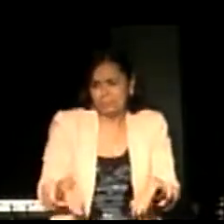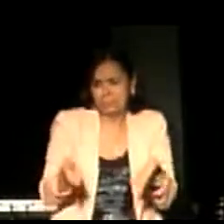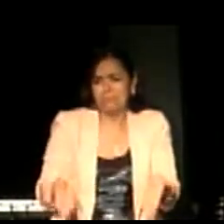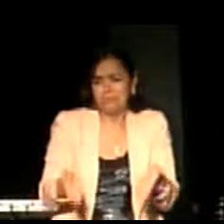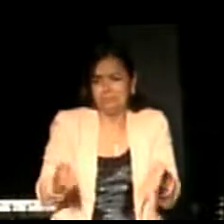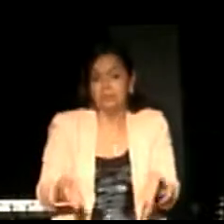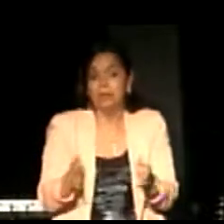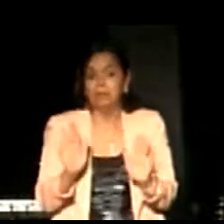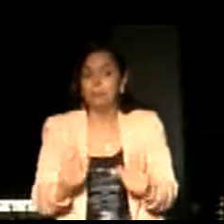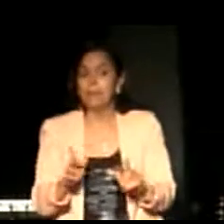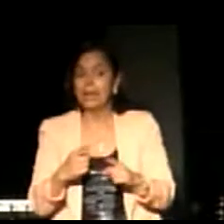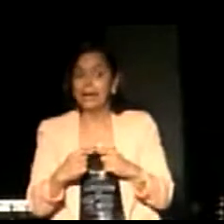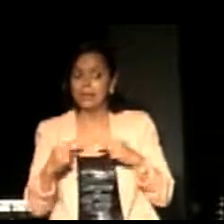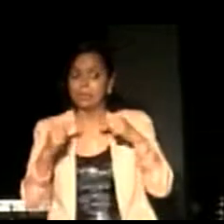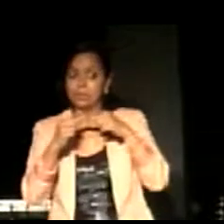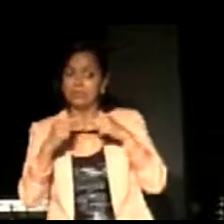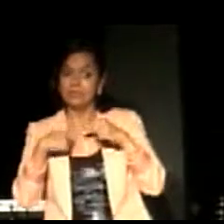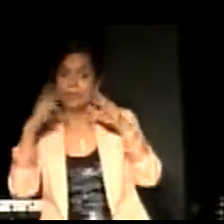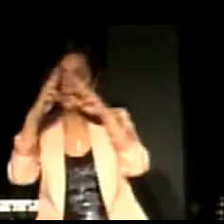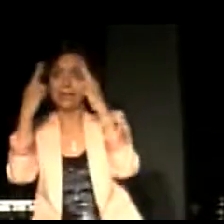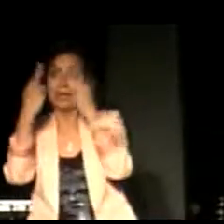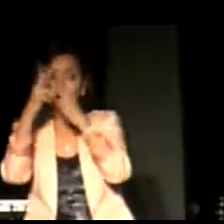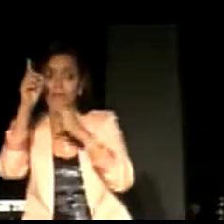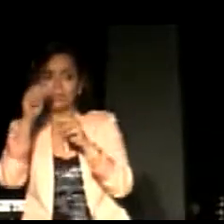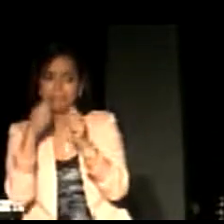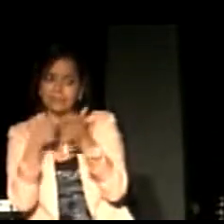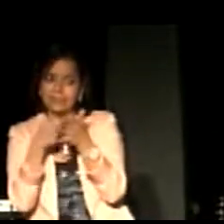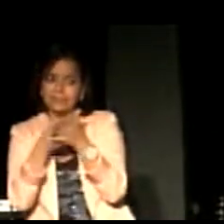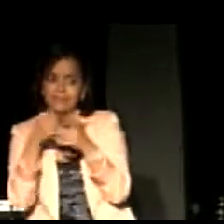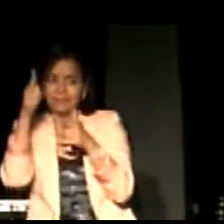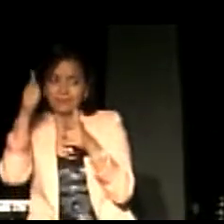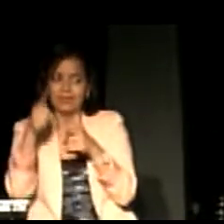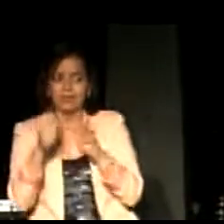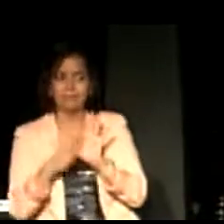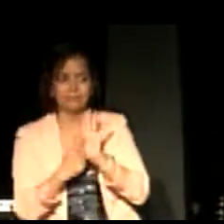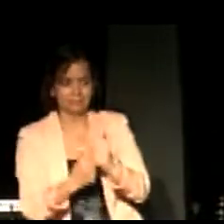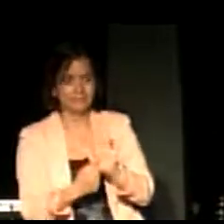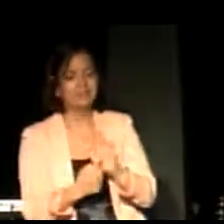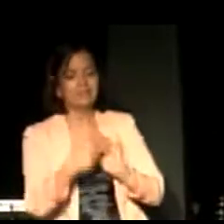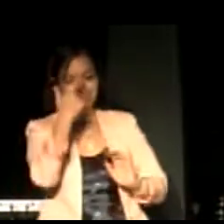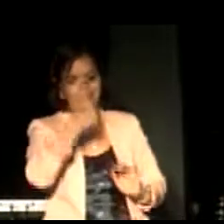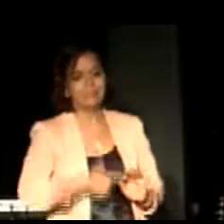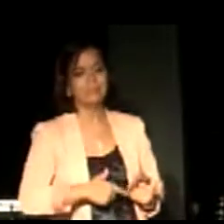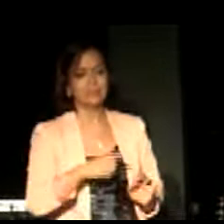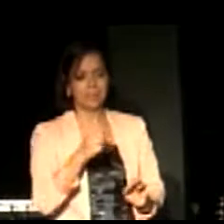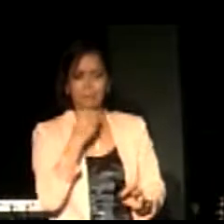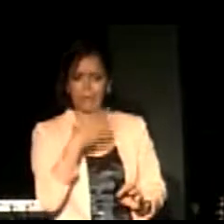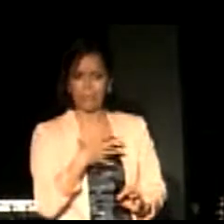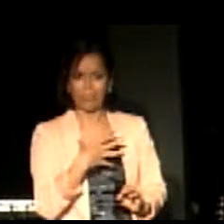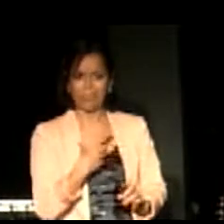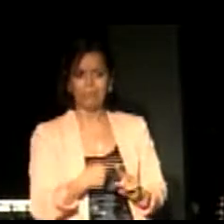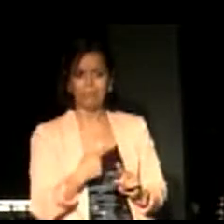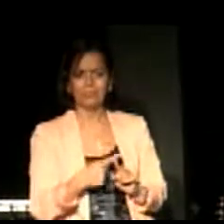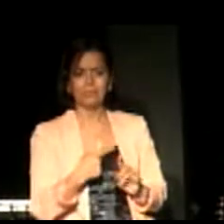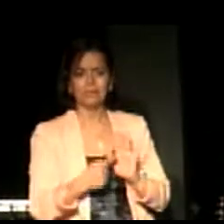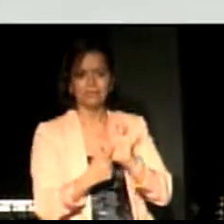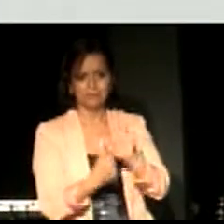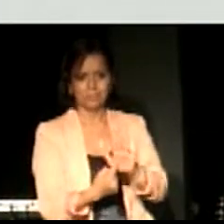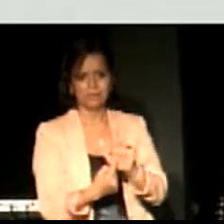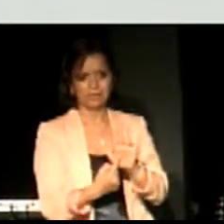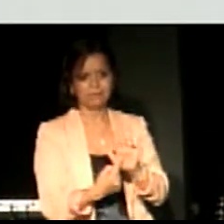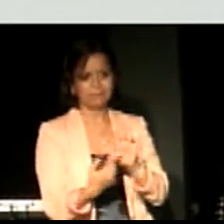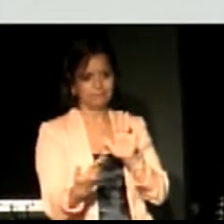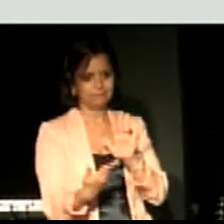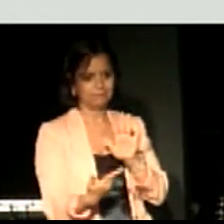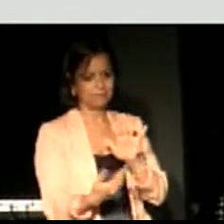reino de Deus, há vantagem em ser manso? Há muita vantagem. E é isso que eu quero mostrar